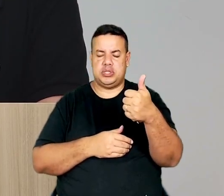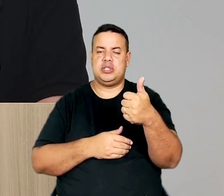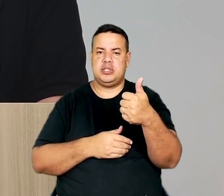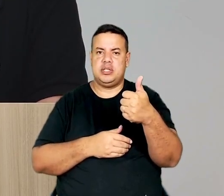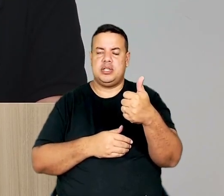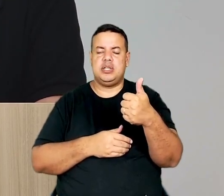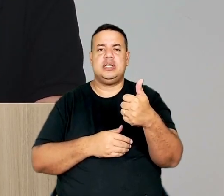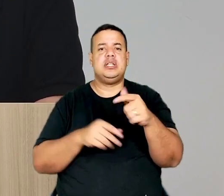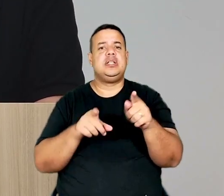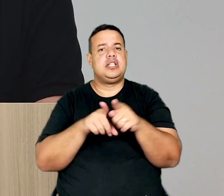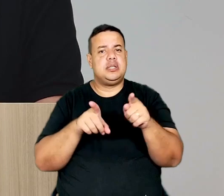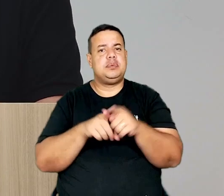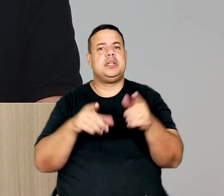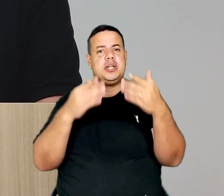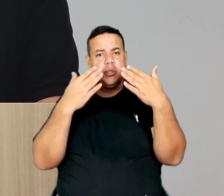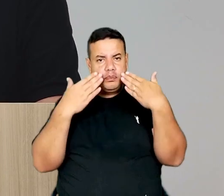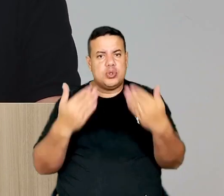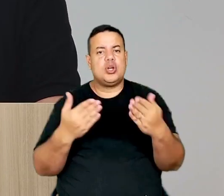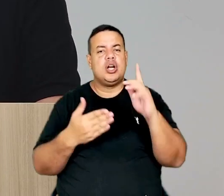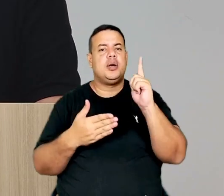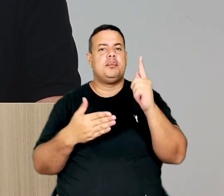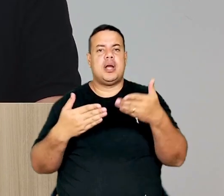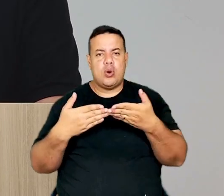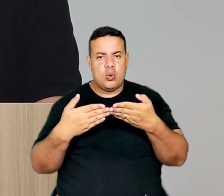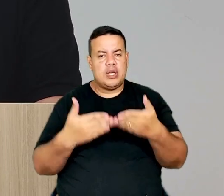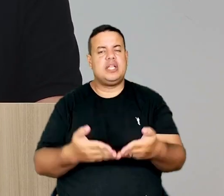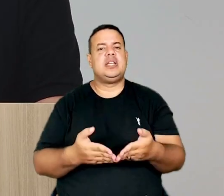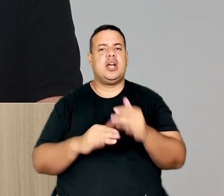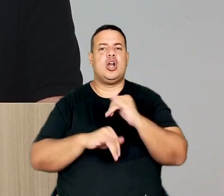para Guaíra notícias boas, né?